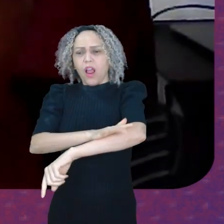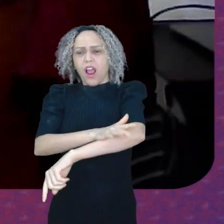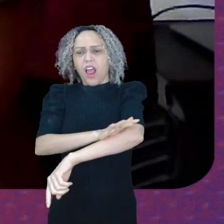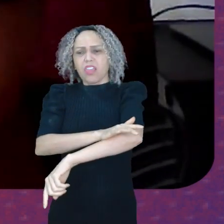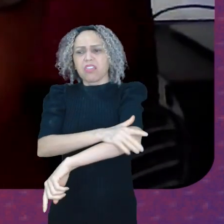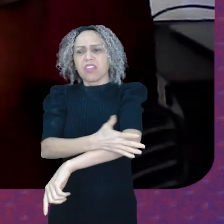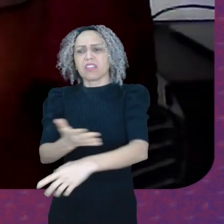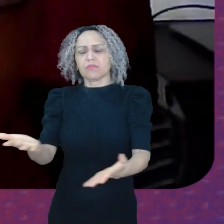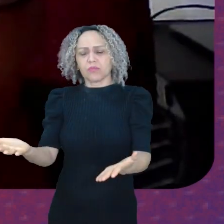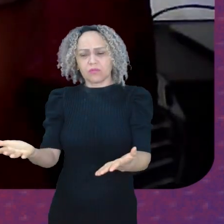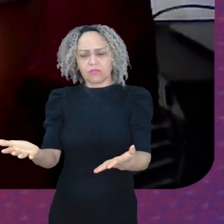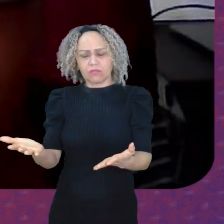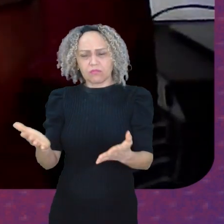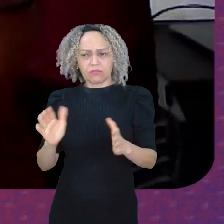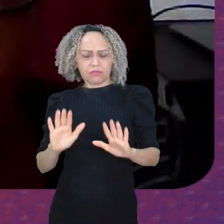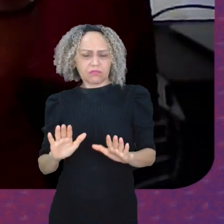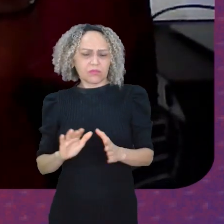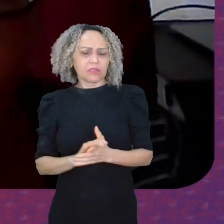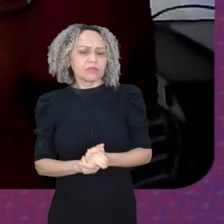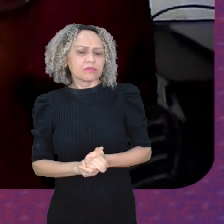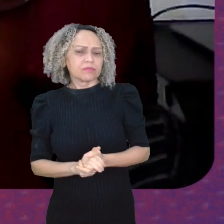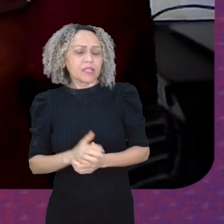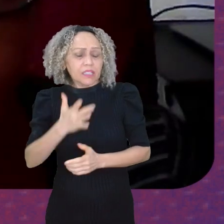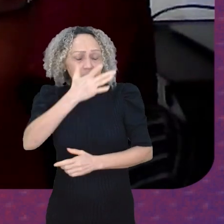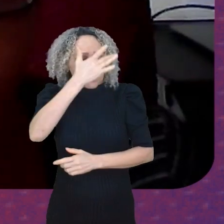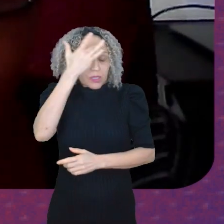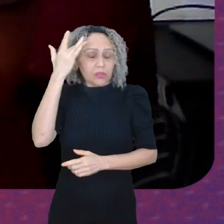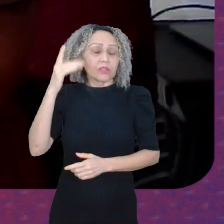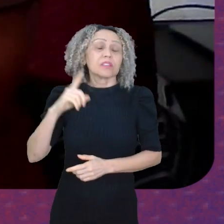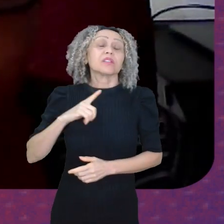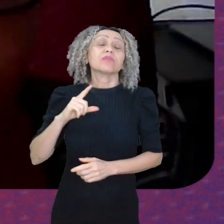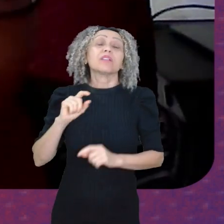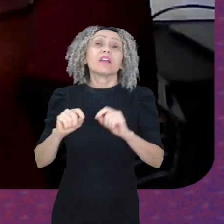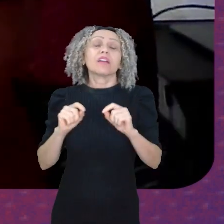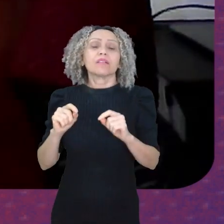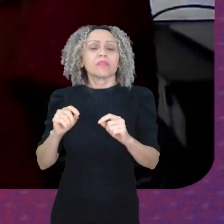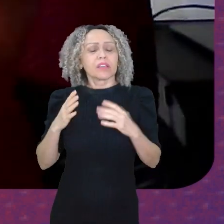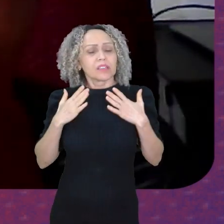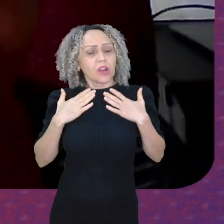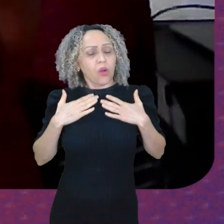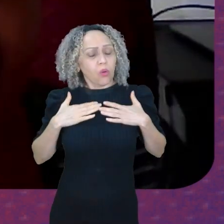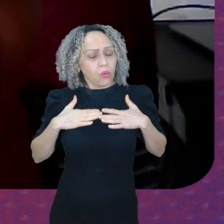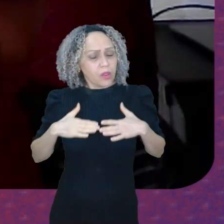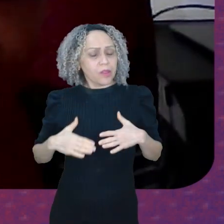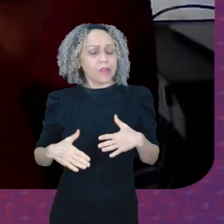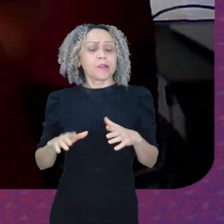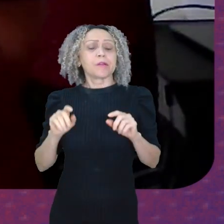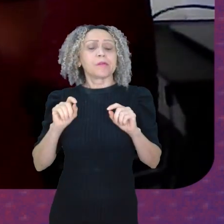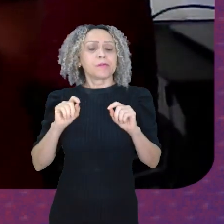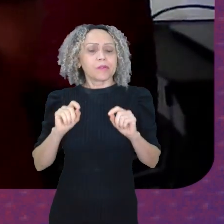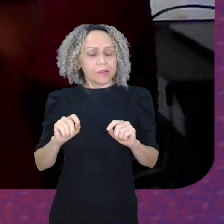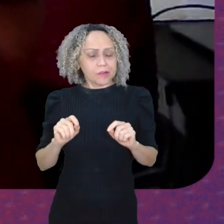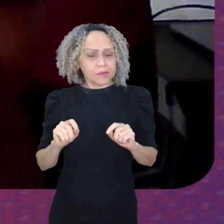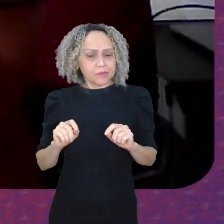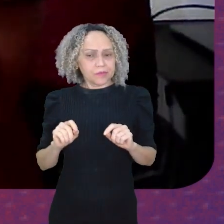ter a sua paz de espírito, que a sua intervenção